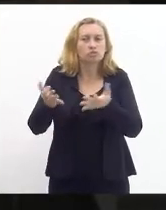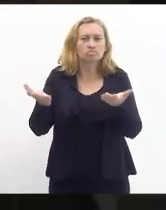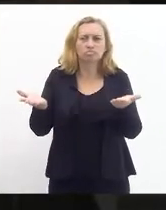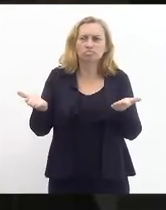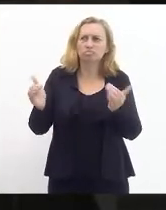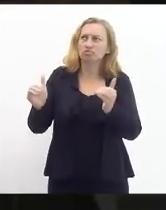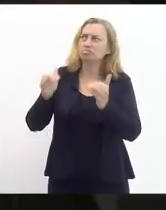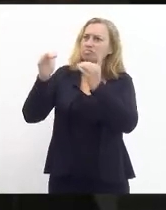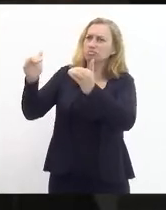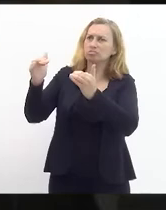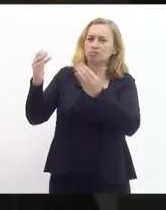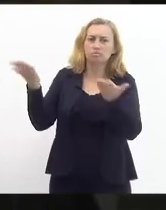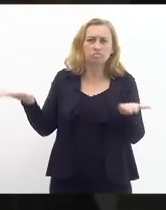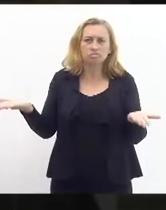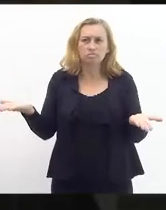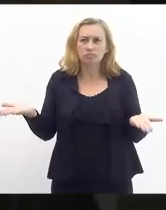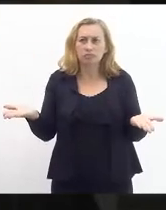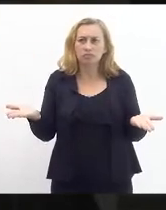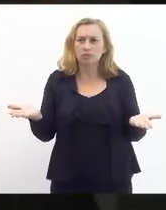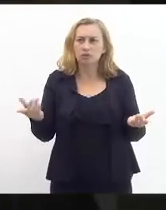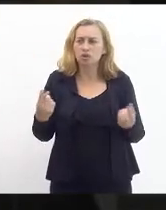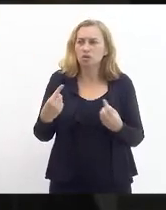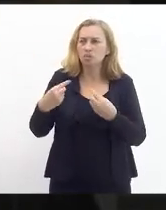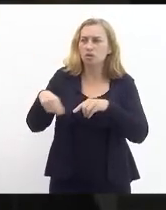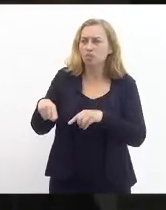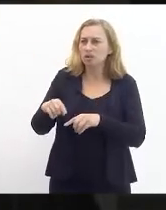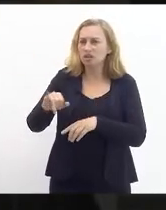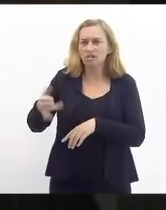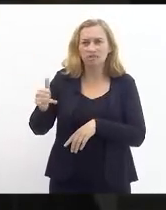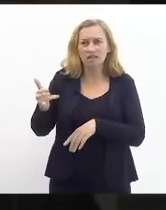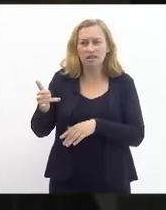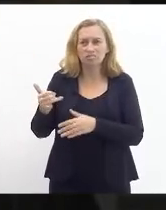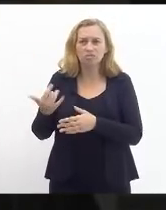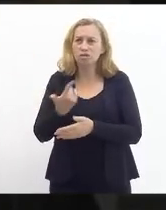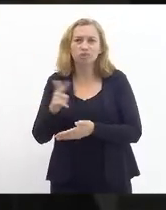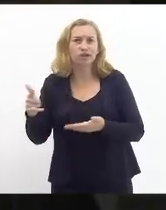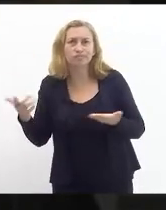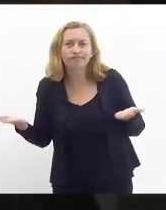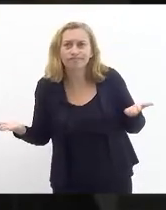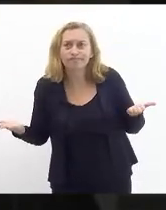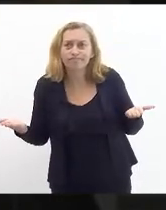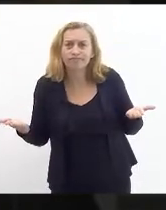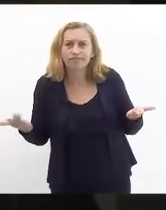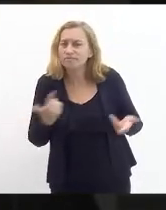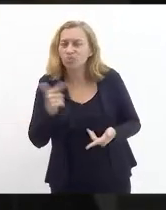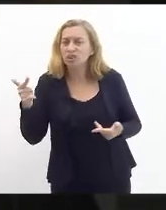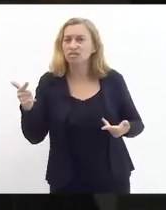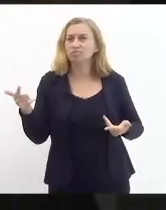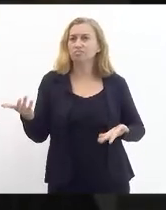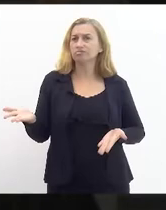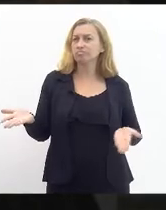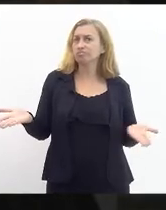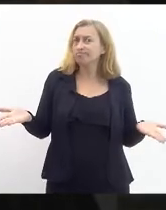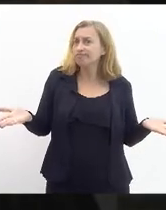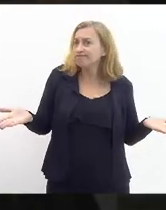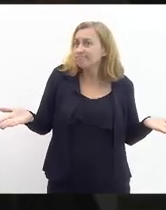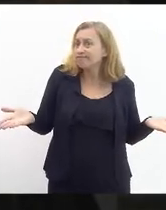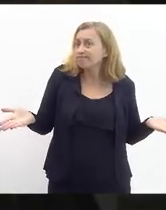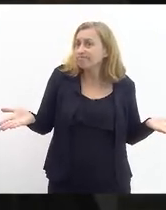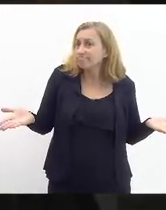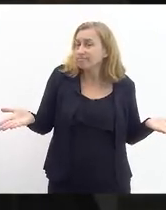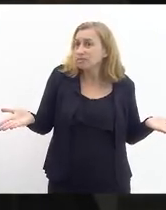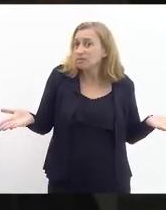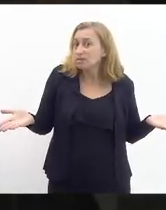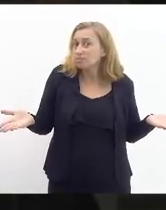Oi e o combate à inflação e não existe e não existe em